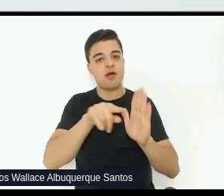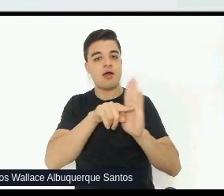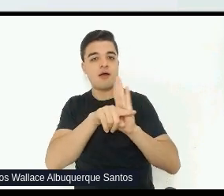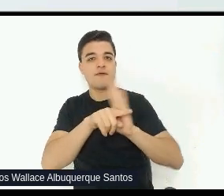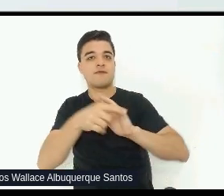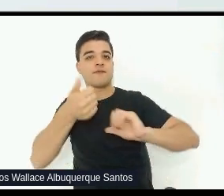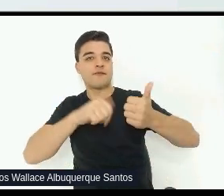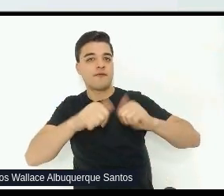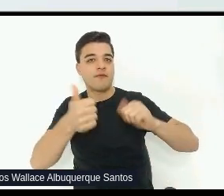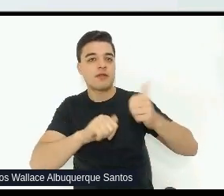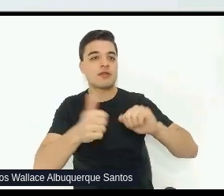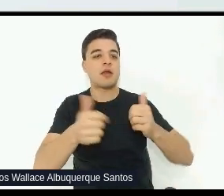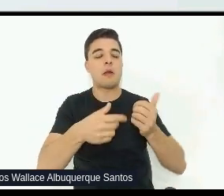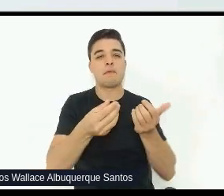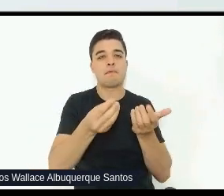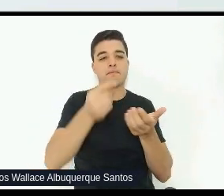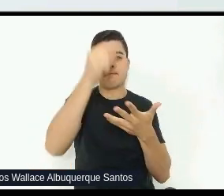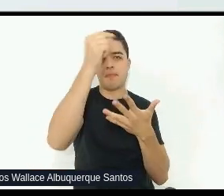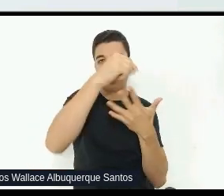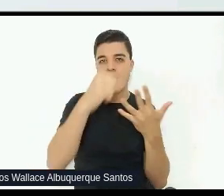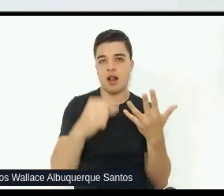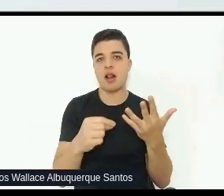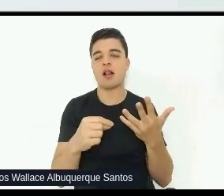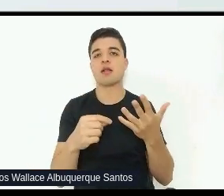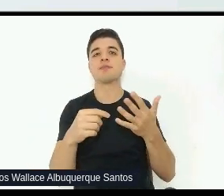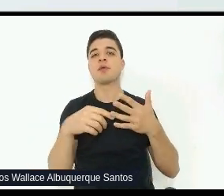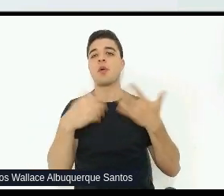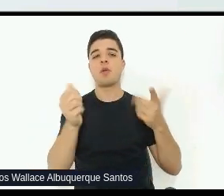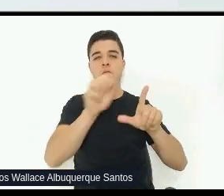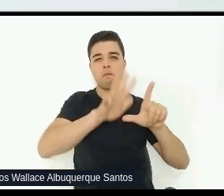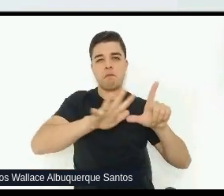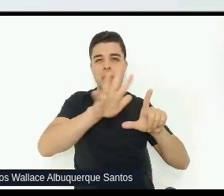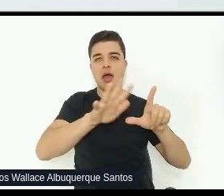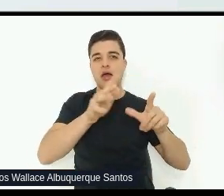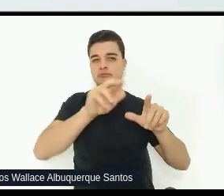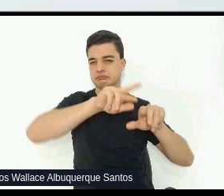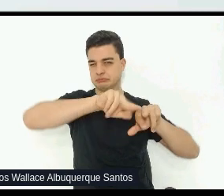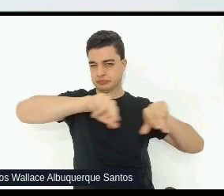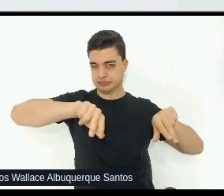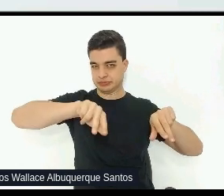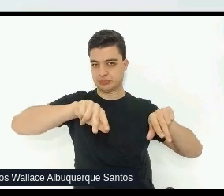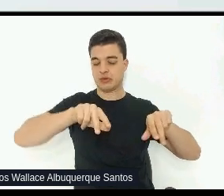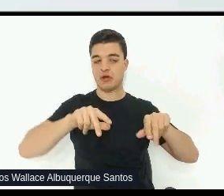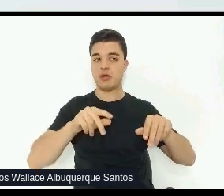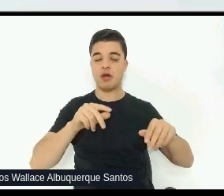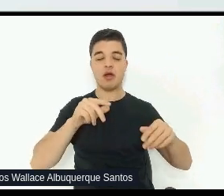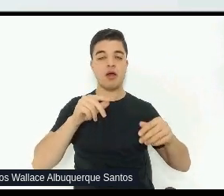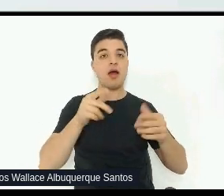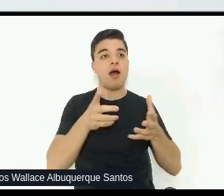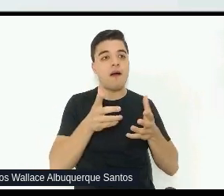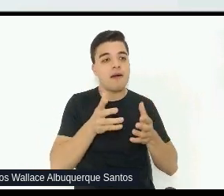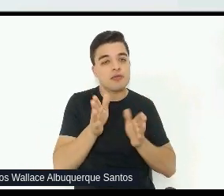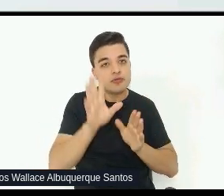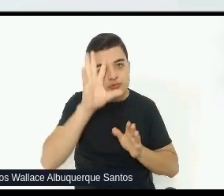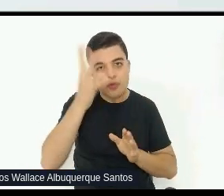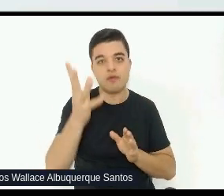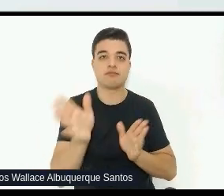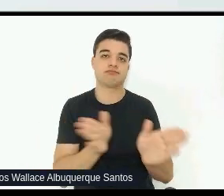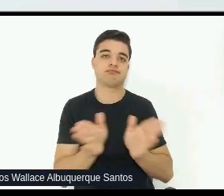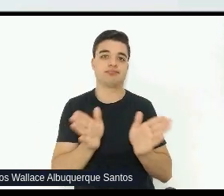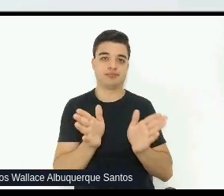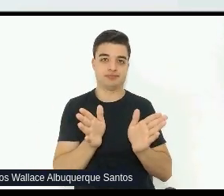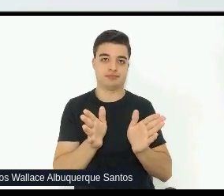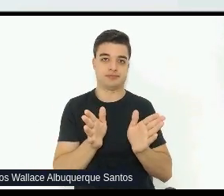de uma maneira mais rápida e mais assertiva, né? E aí eles fazem algumas recomendações. Essas